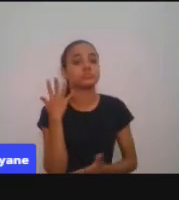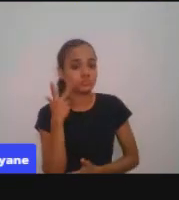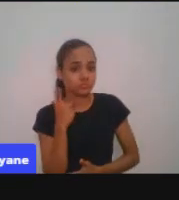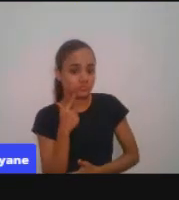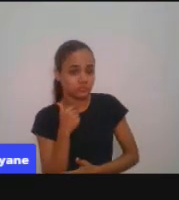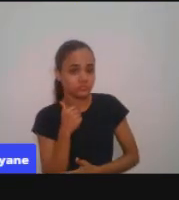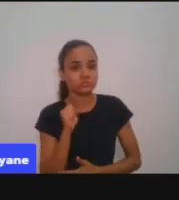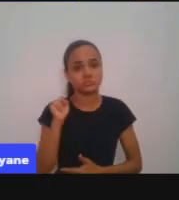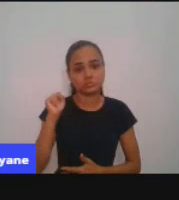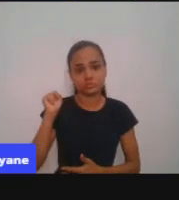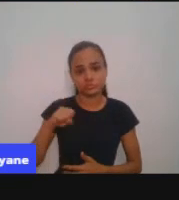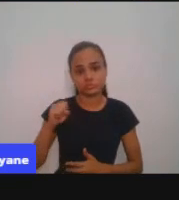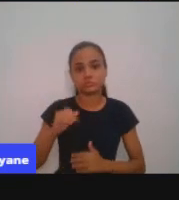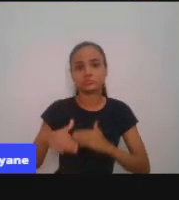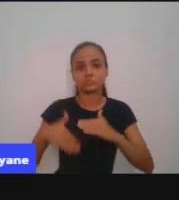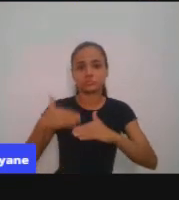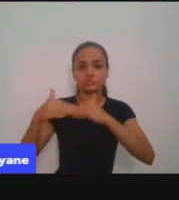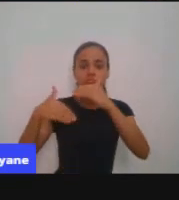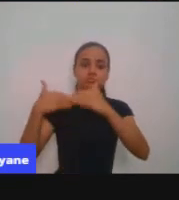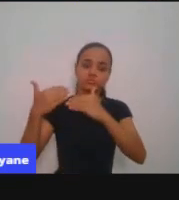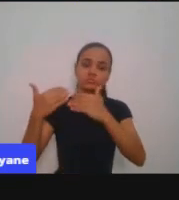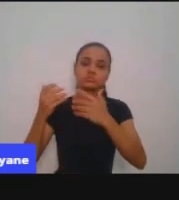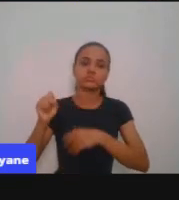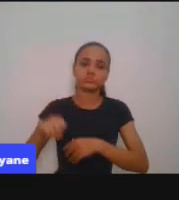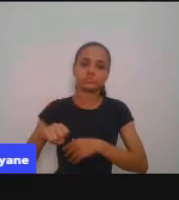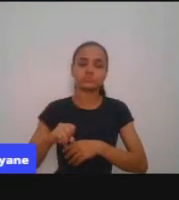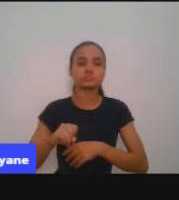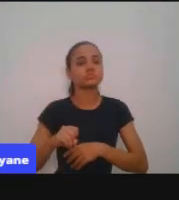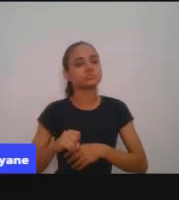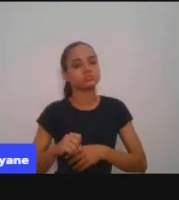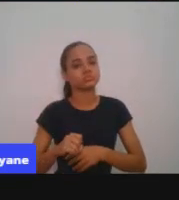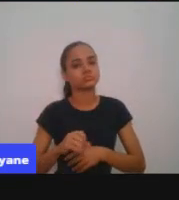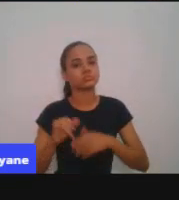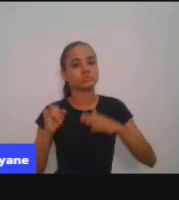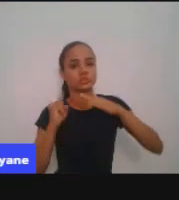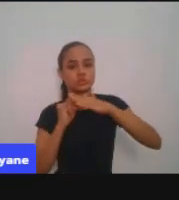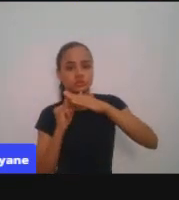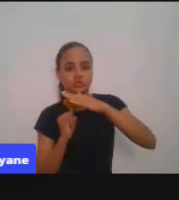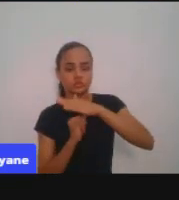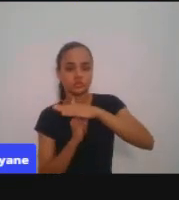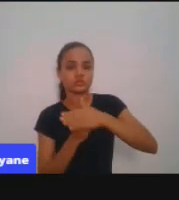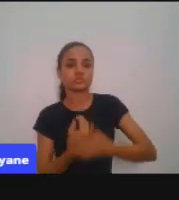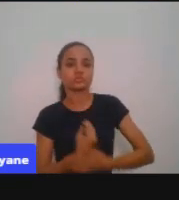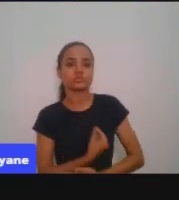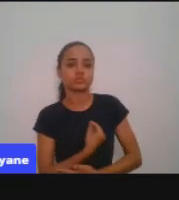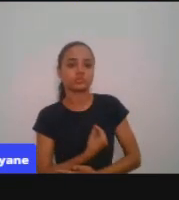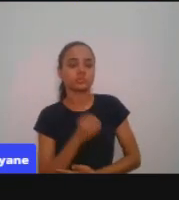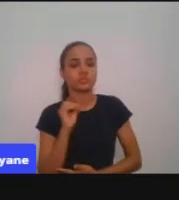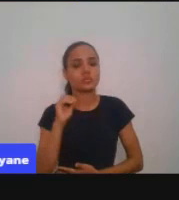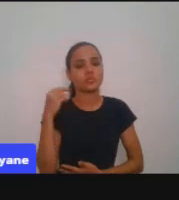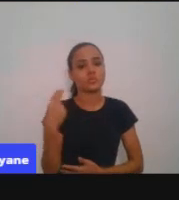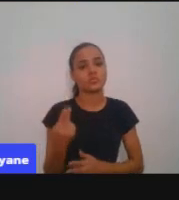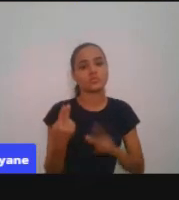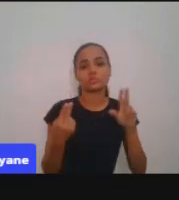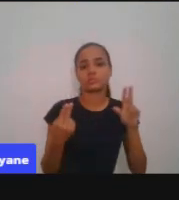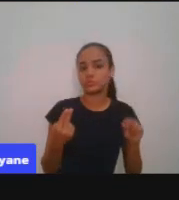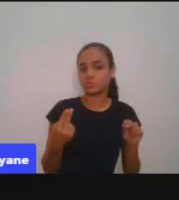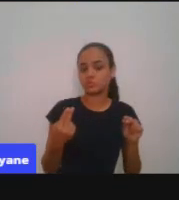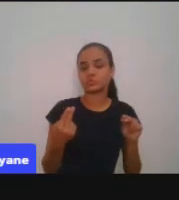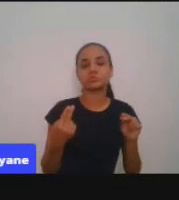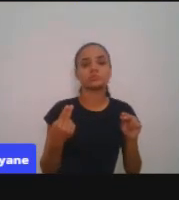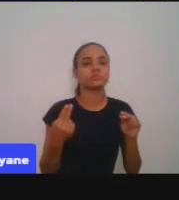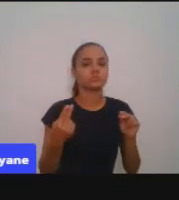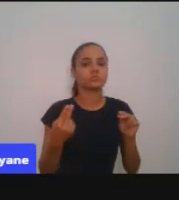desenvolvem, estando na instituição ou não. Quando a gente oferta a educação para elas, que no